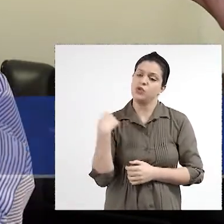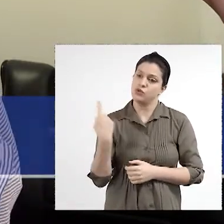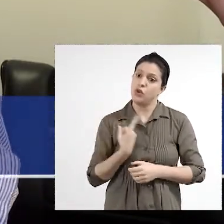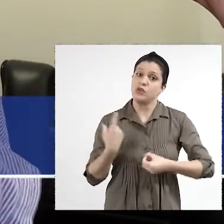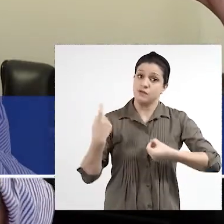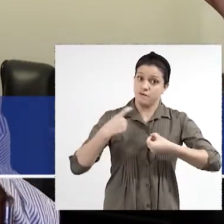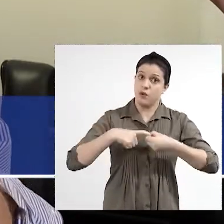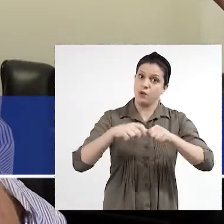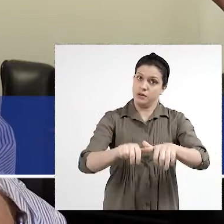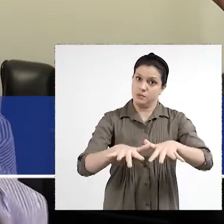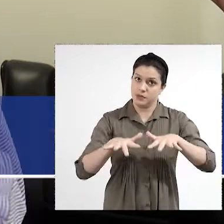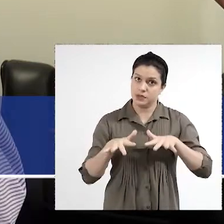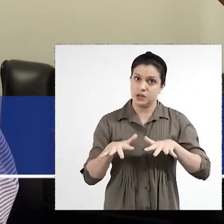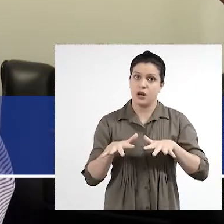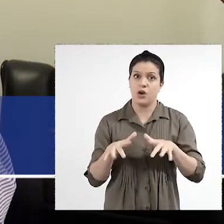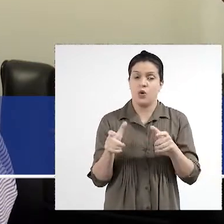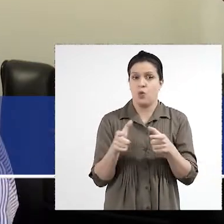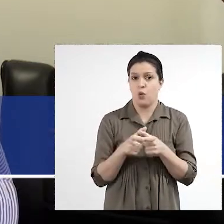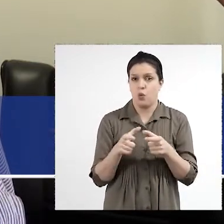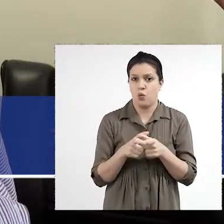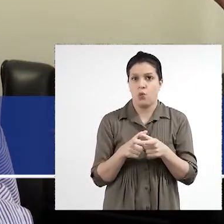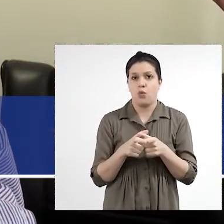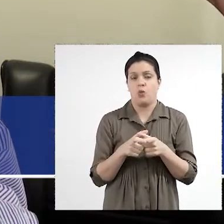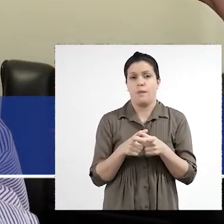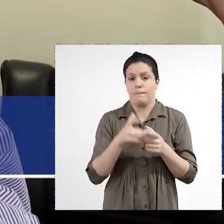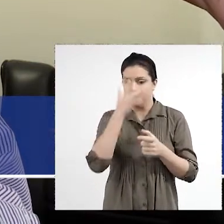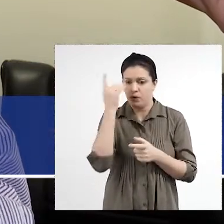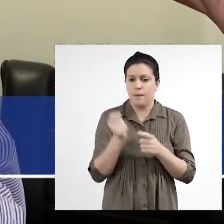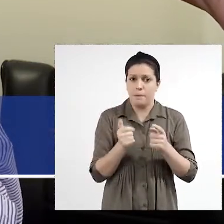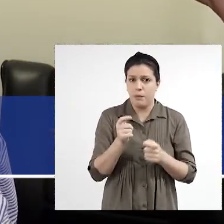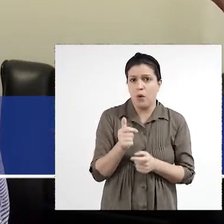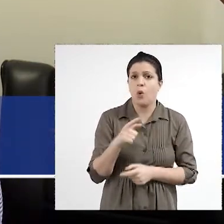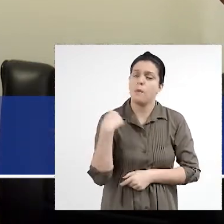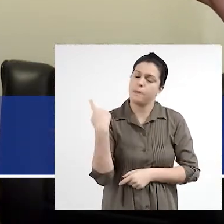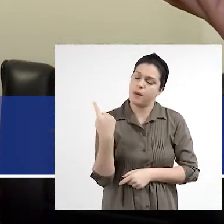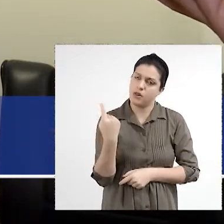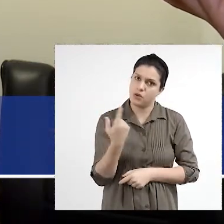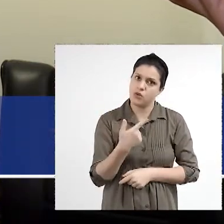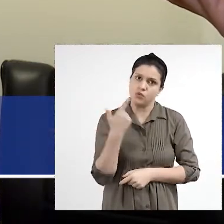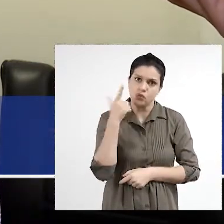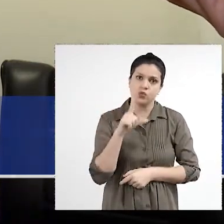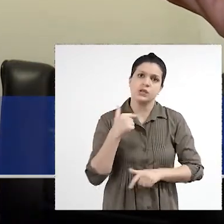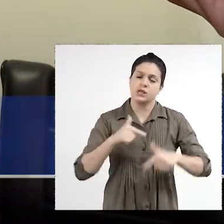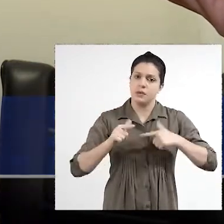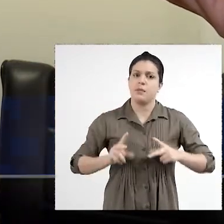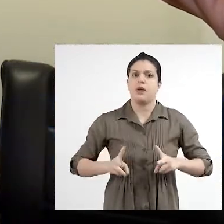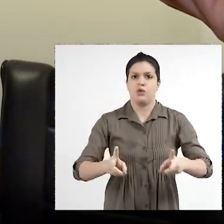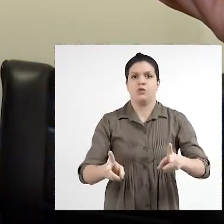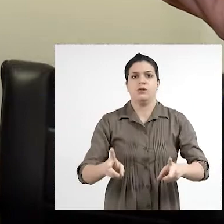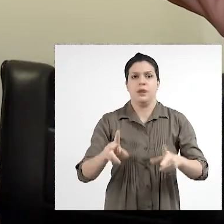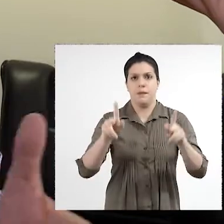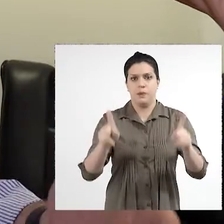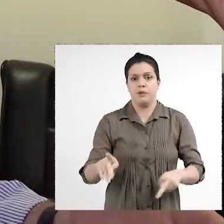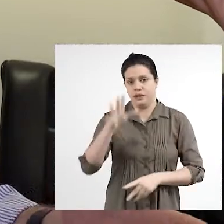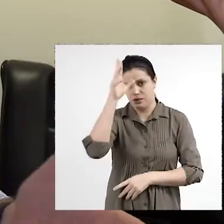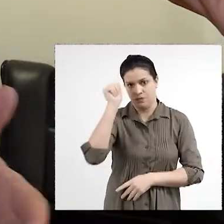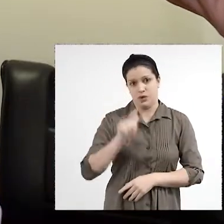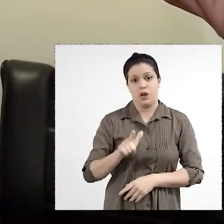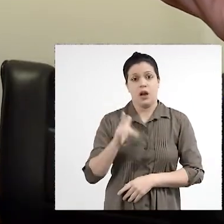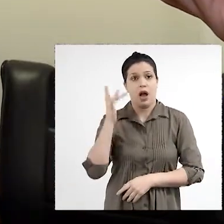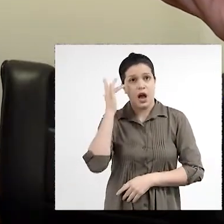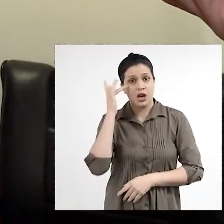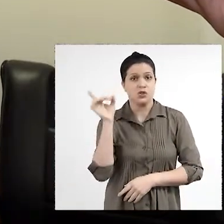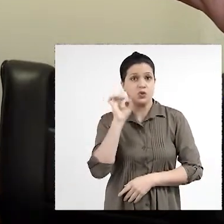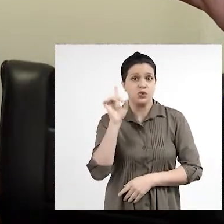plenário, tomando todas as precauções, com a equipe mínima funcionando, para a gente prestar o serviço para a população do Mato Grosso do Sul. Acho que esses